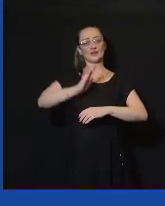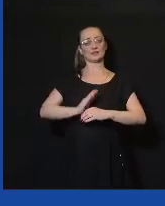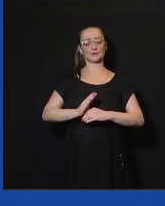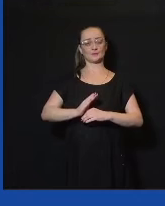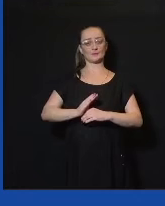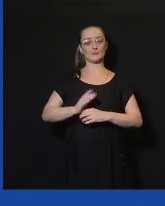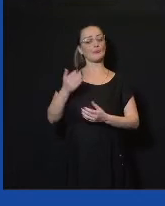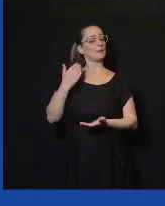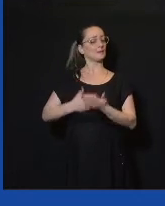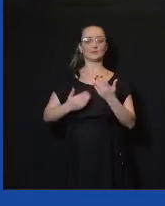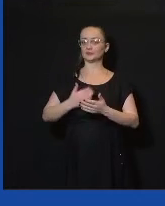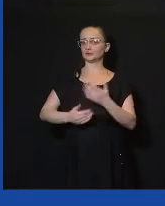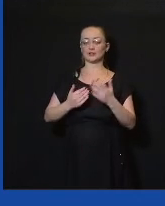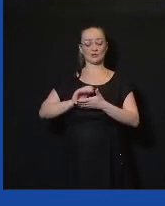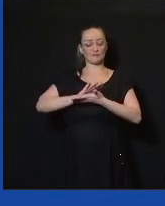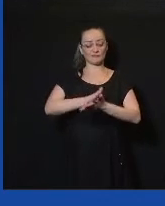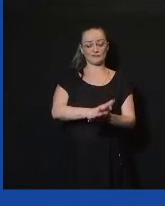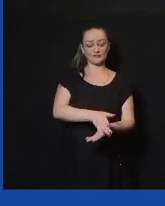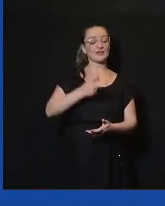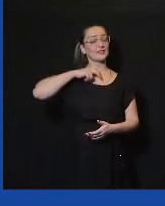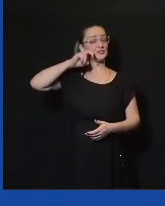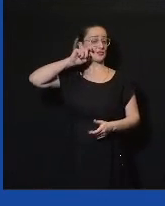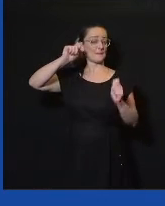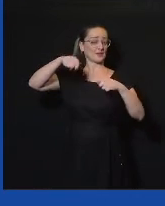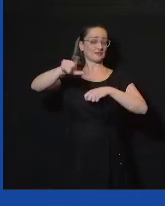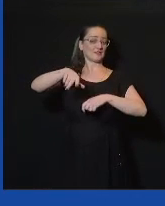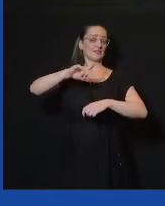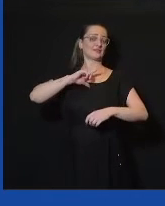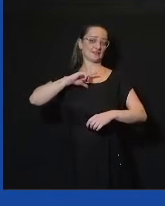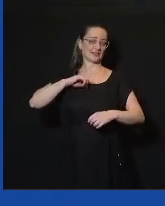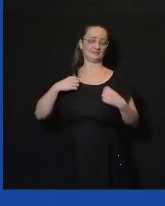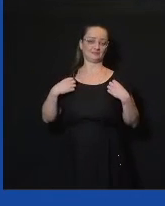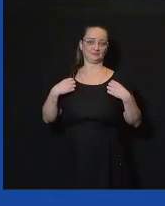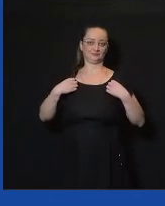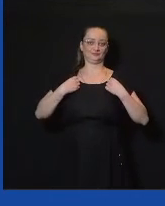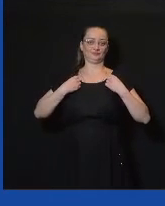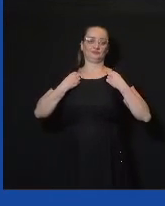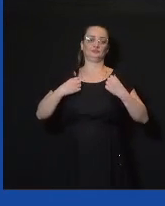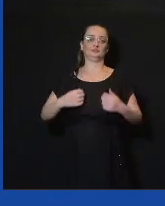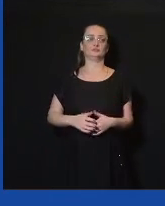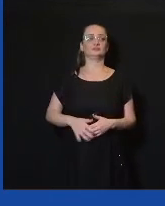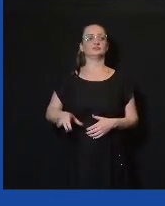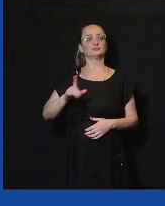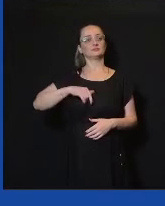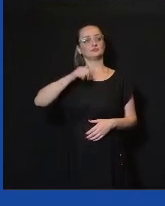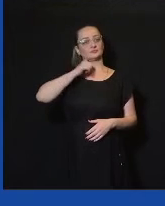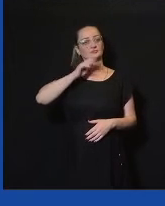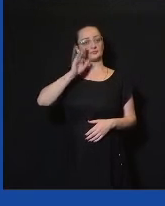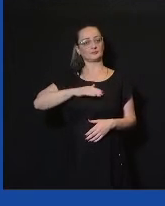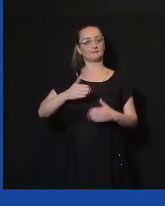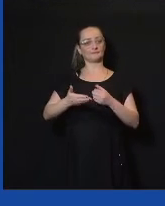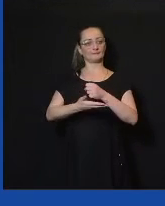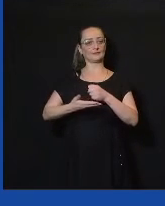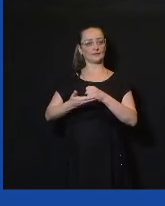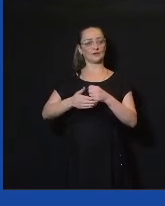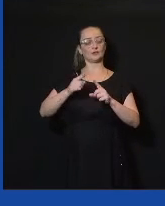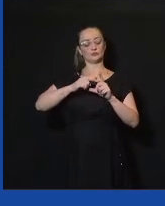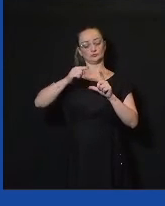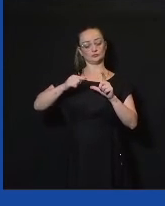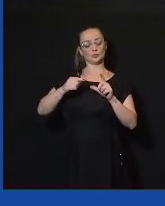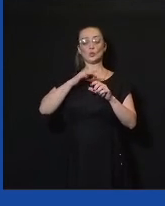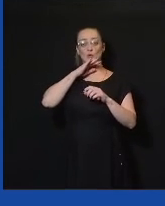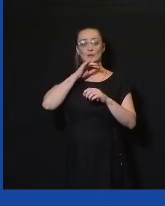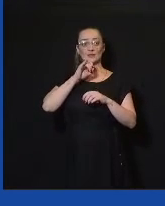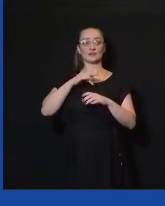perdendo, está aniquilando as inteligências potências na medida que essa mulher é a base de todos os indicadores ruins, mas que quando